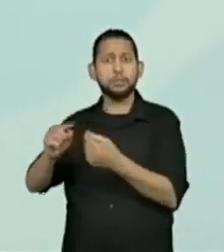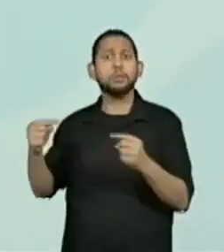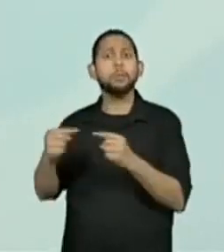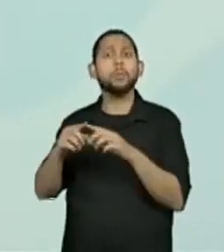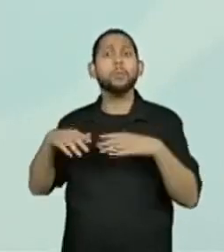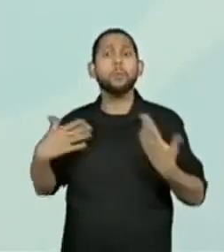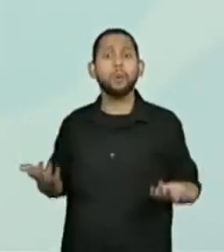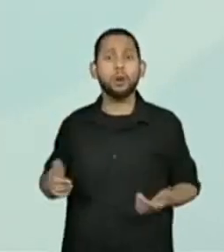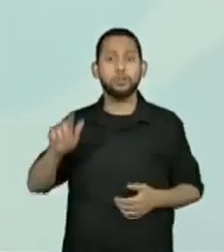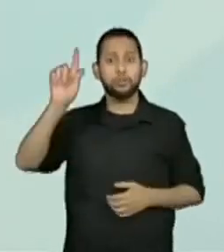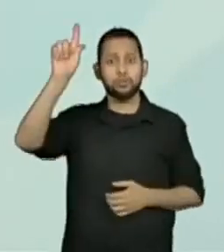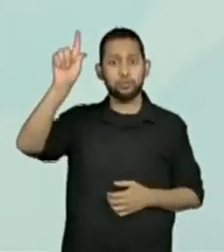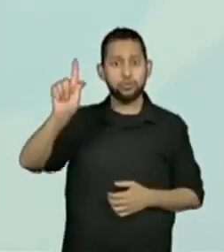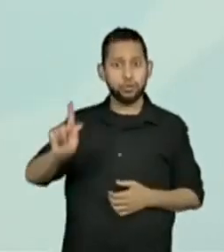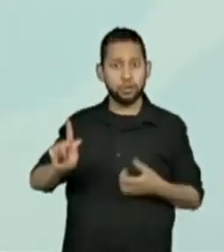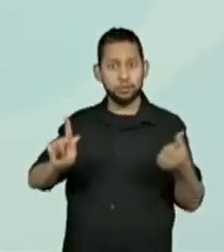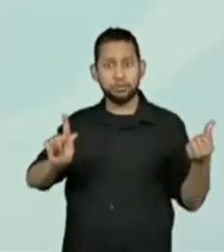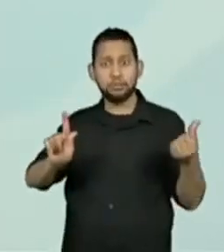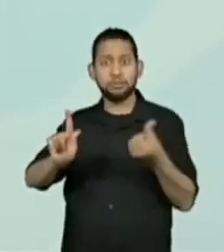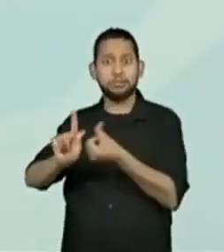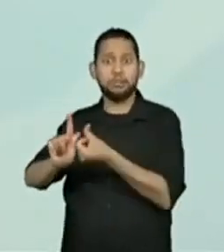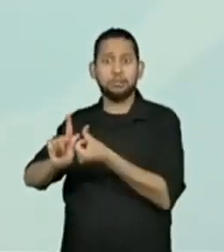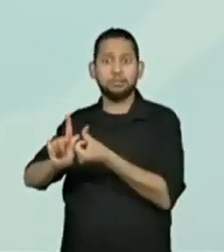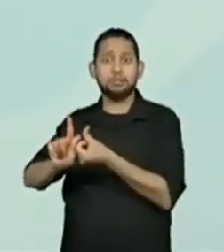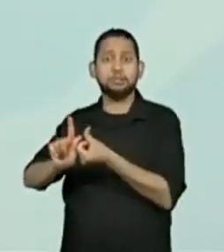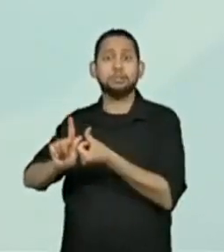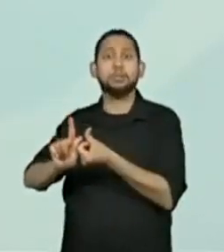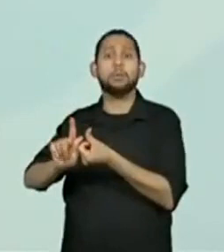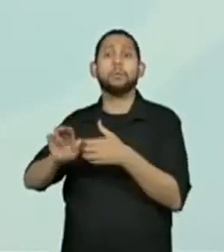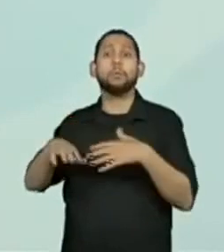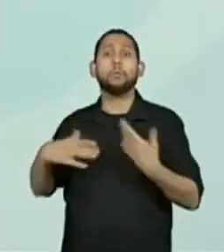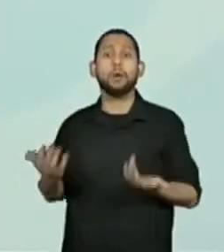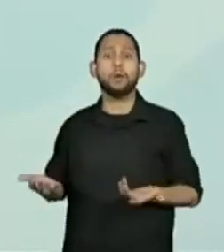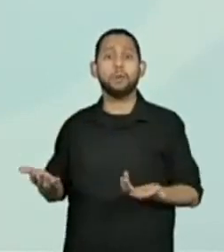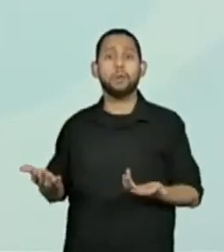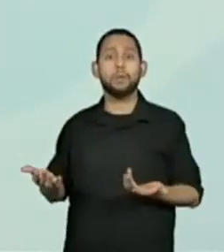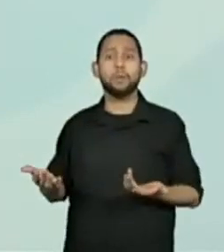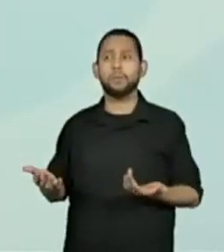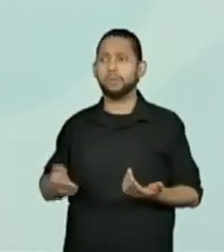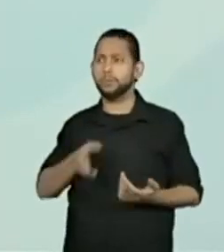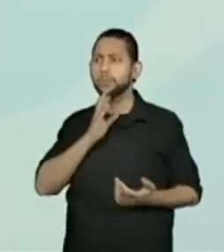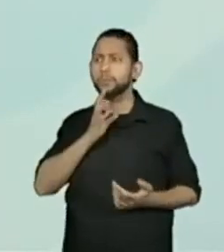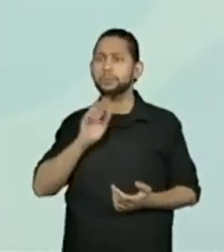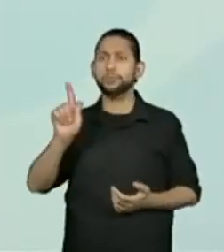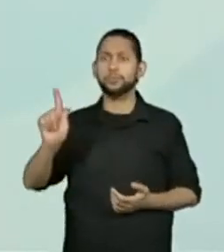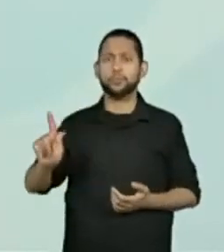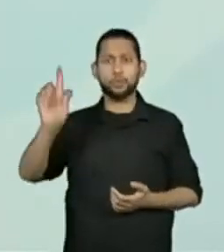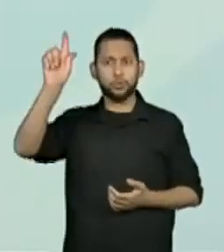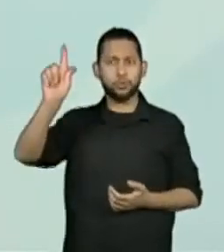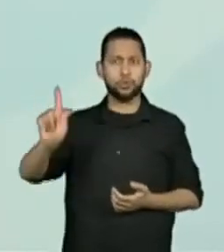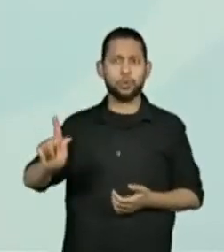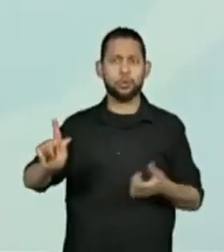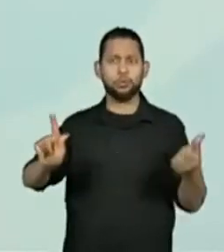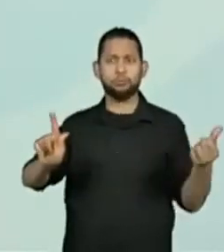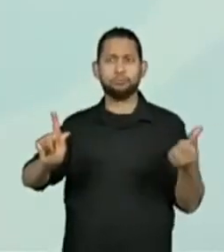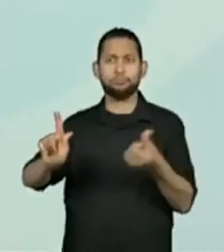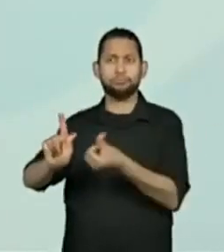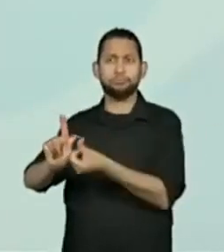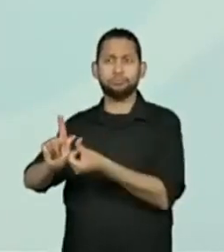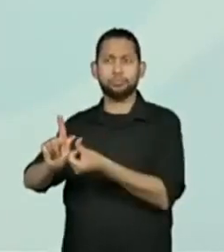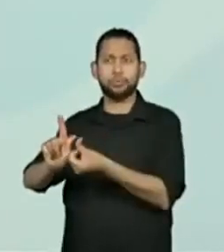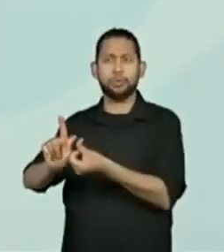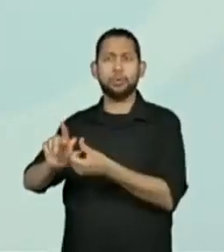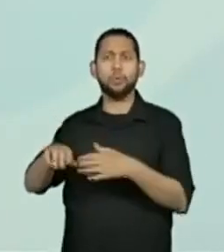posição certo? Posição G6. G6. Esse eu sei. Eu sei a turma. Você sabe? Já consigo, deu para achar? Já consegui. Professora Aline, eu fiquei com uma dúvida aqui.